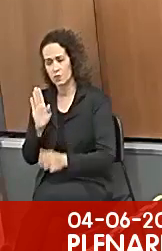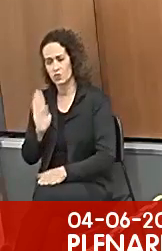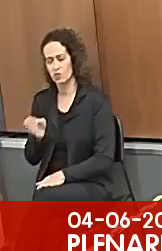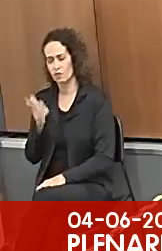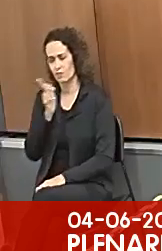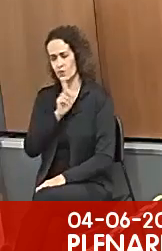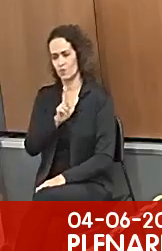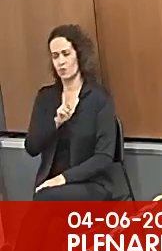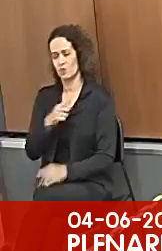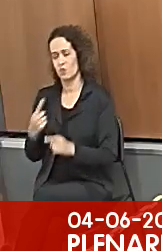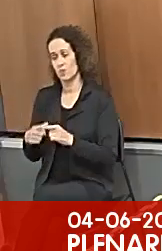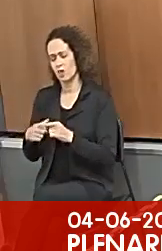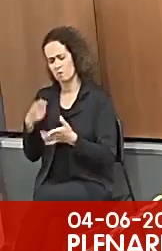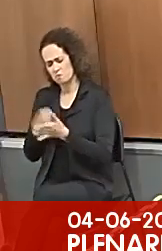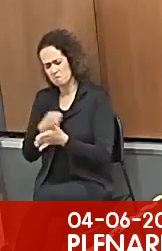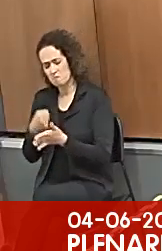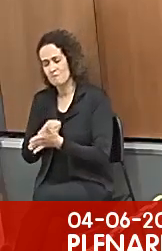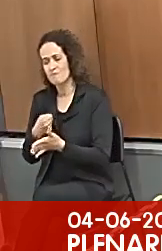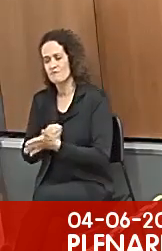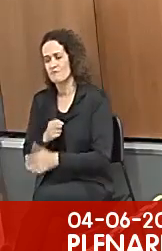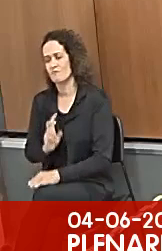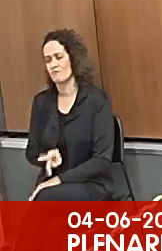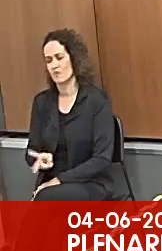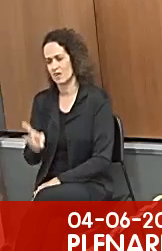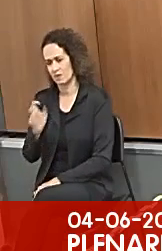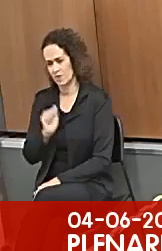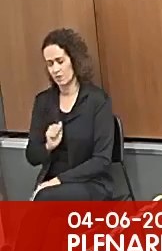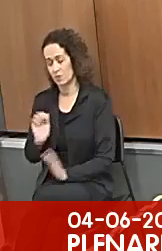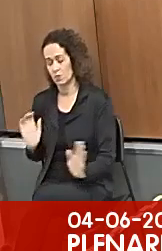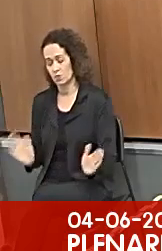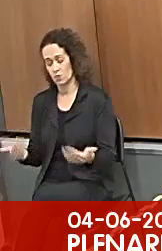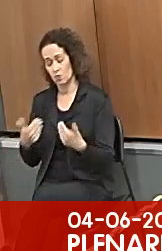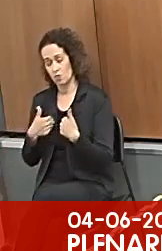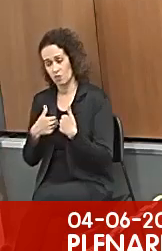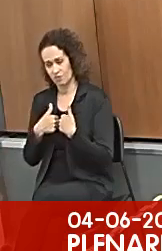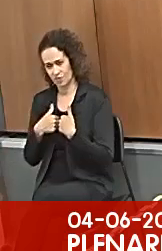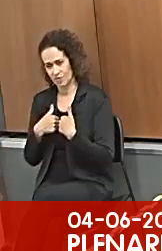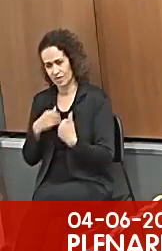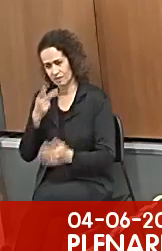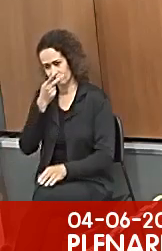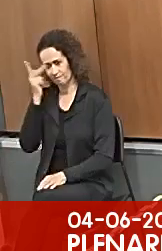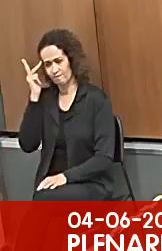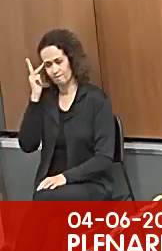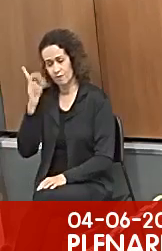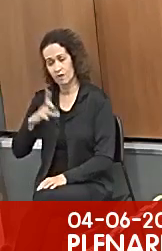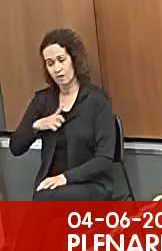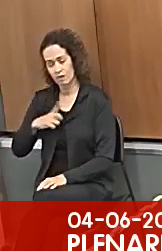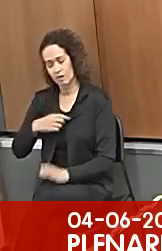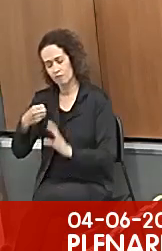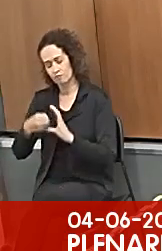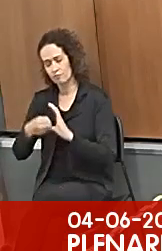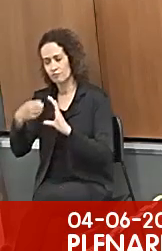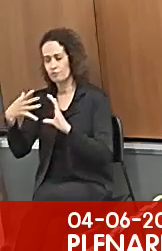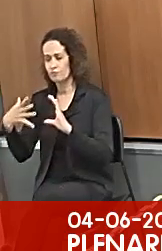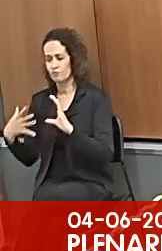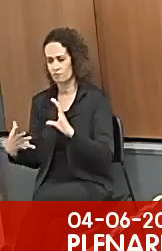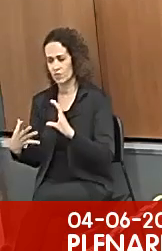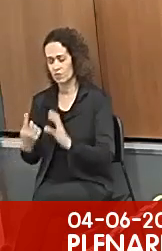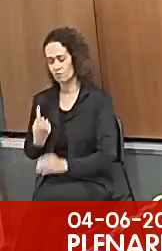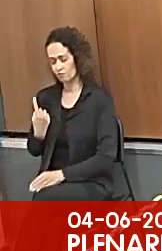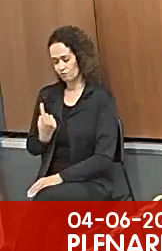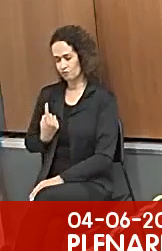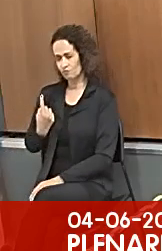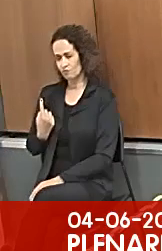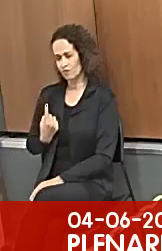É uma luta constante. O autista, ele tem por característica o